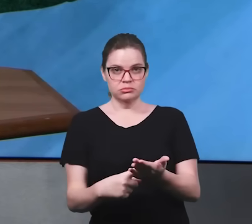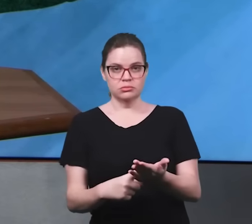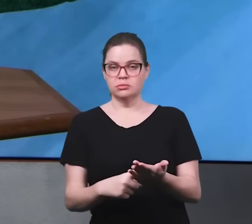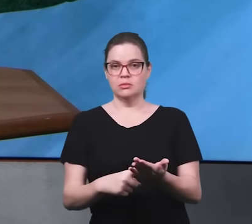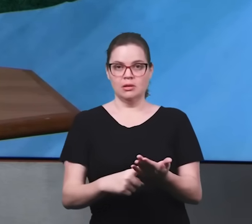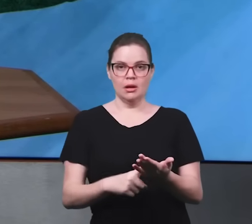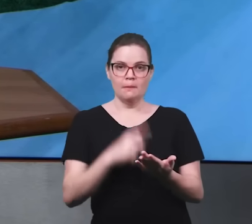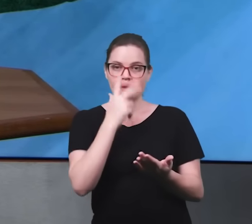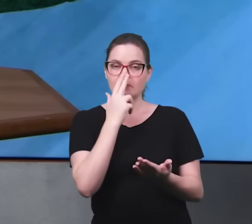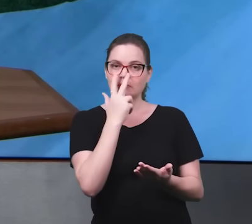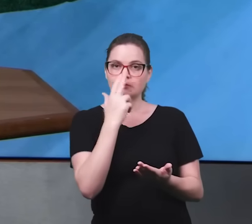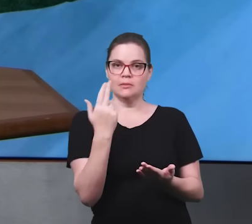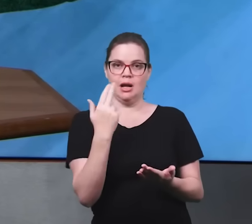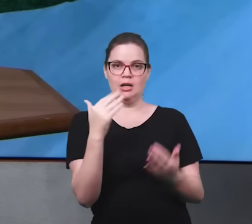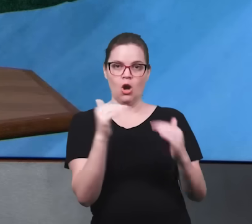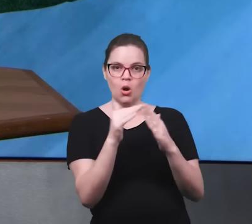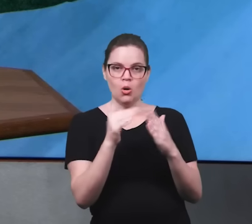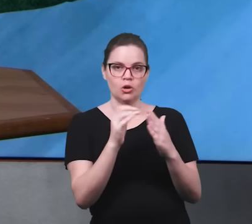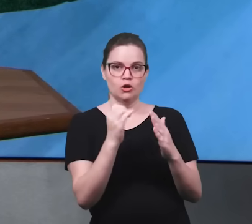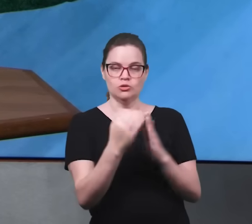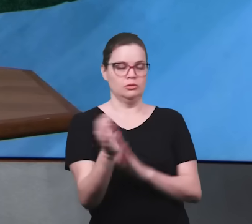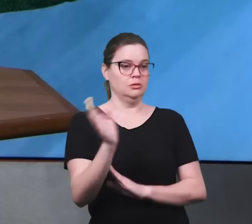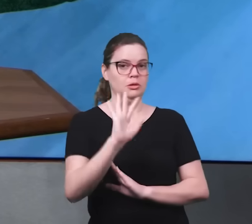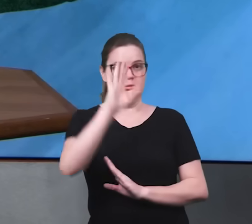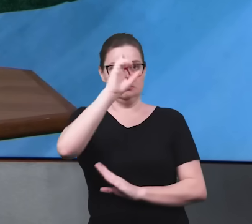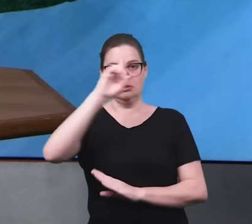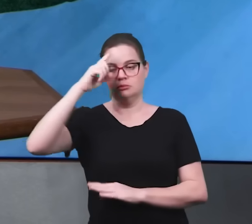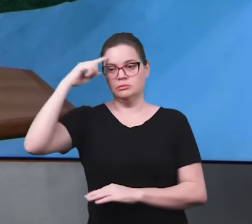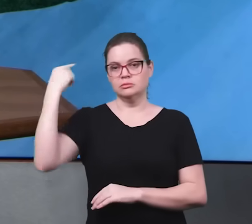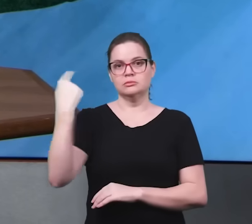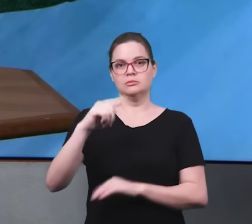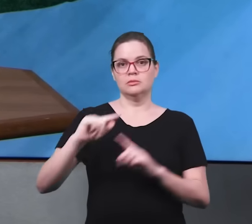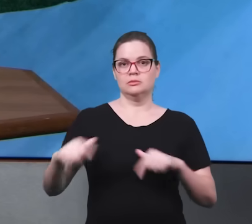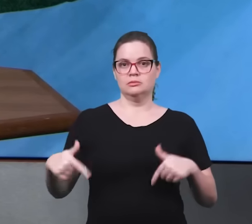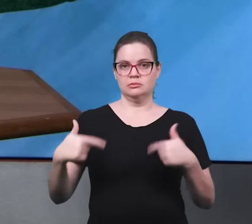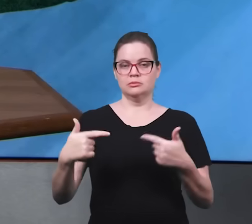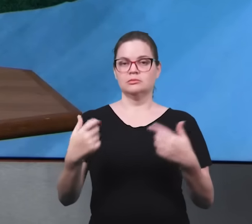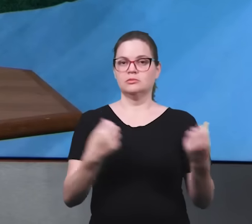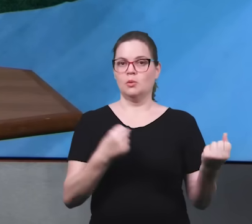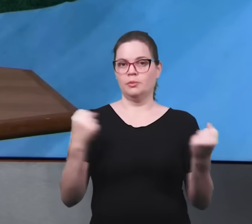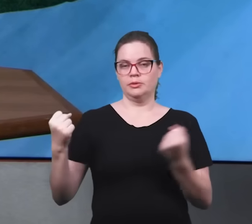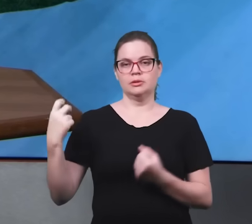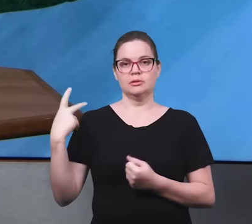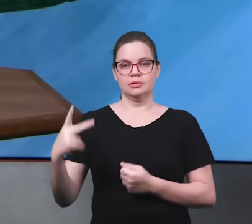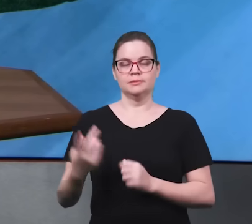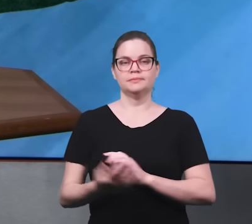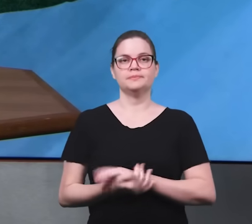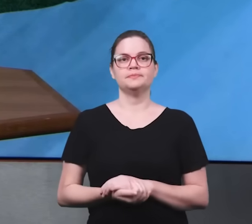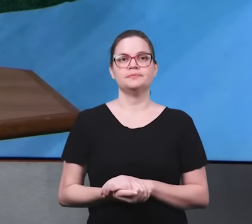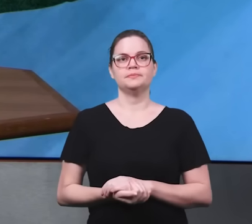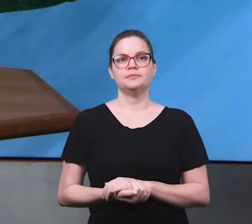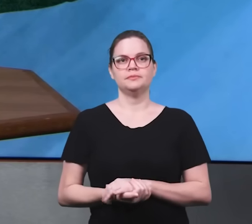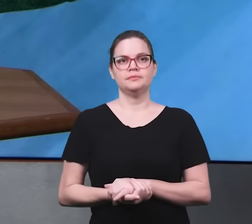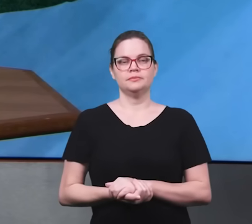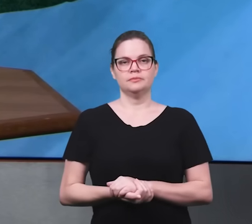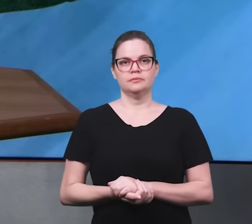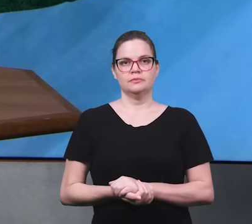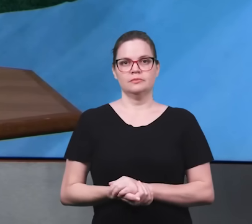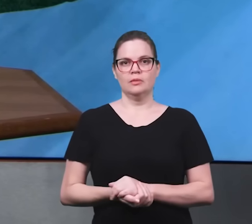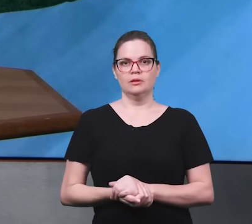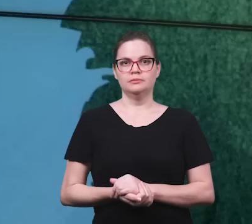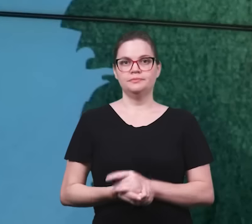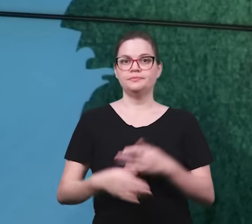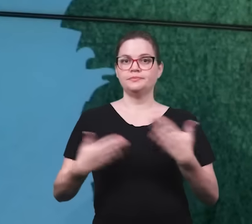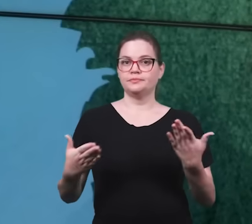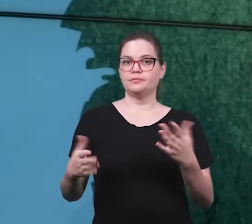Deus determina. Deus é que age e opera. E quando as nações